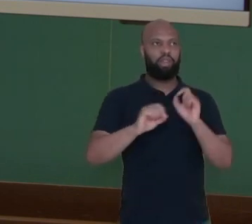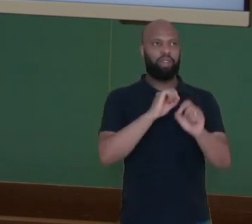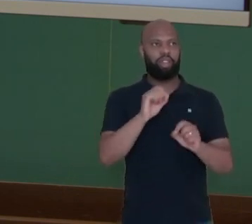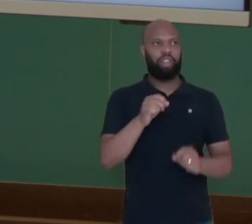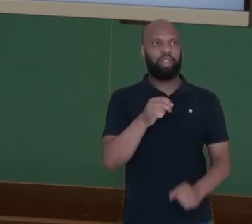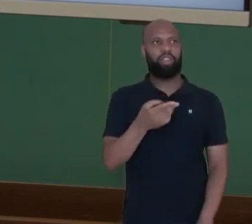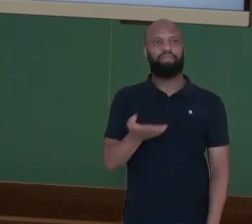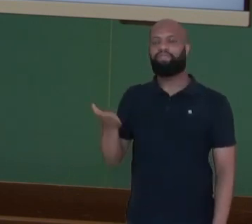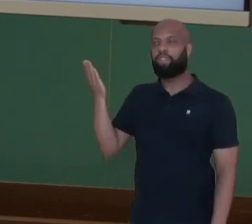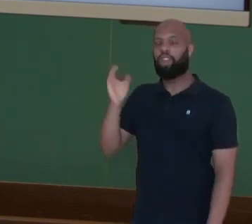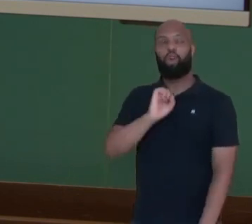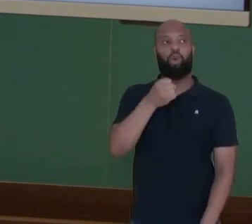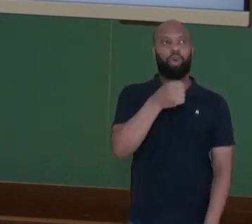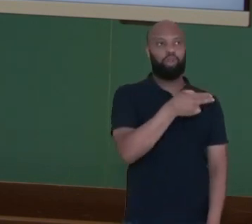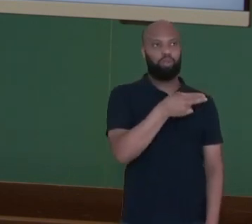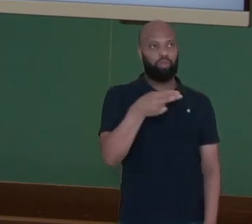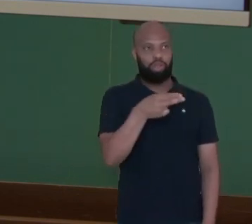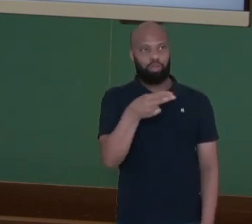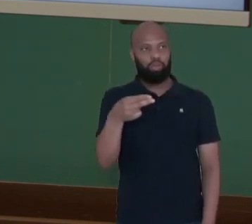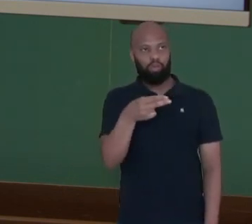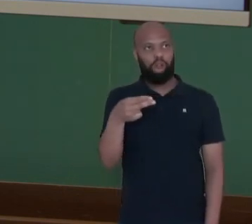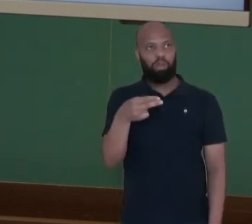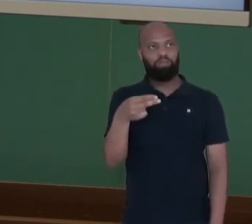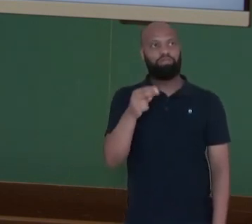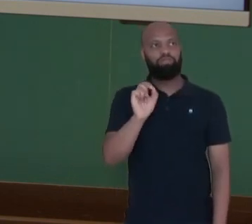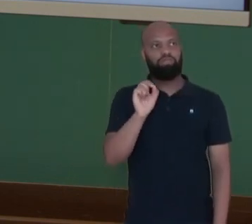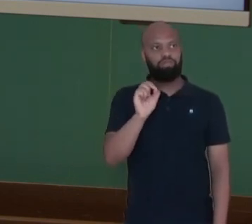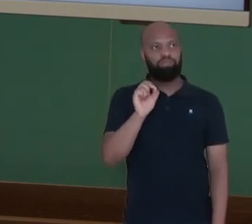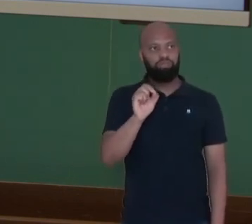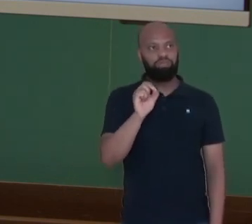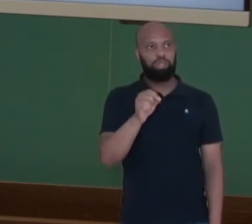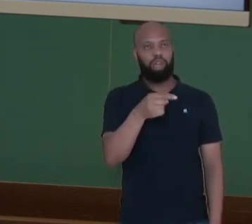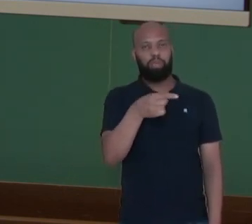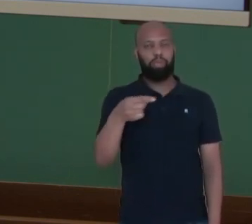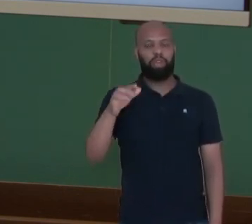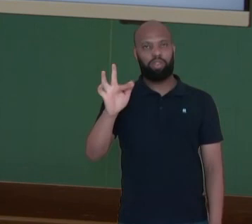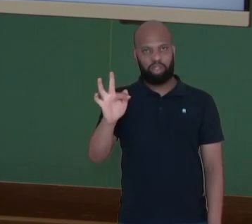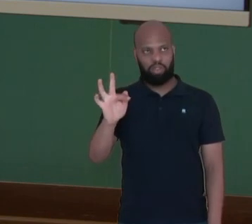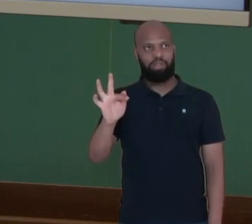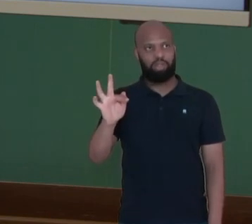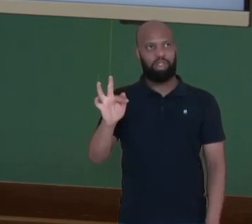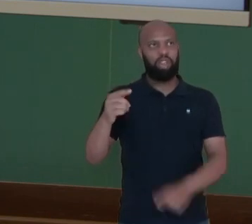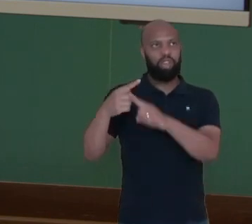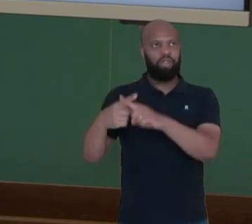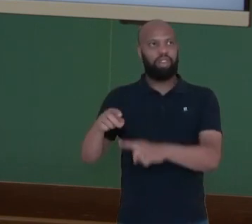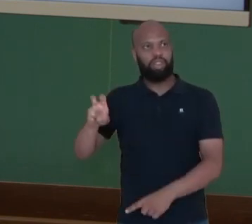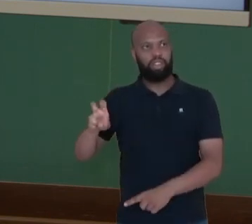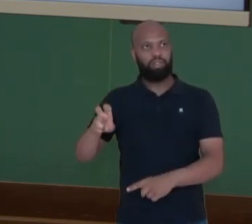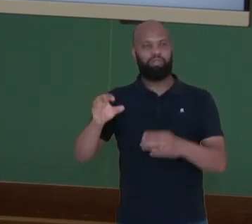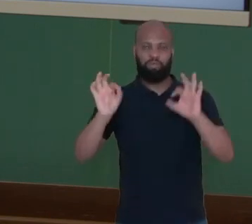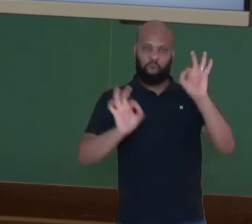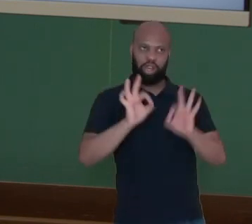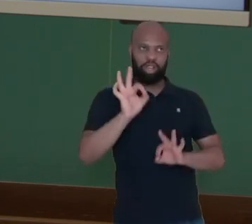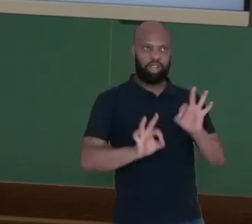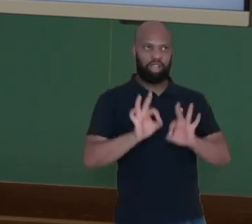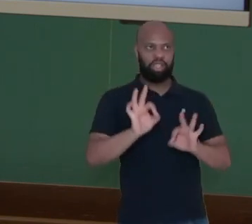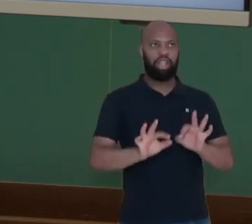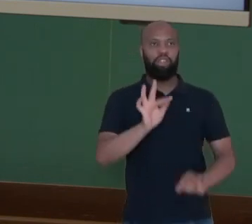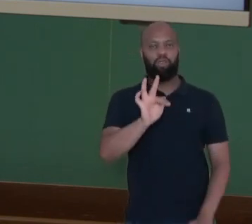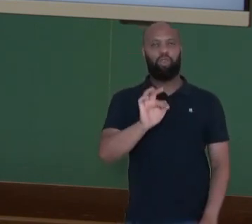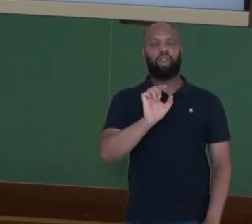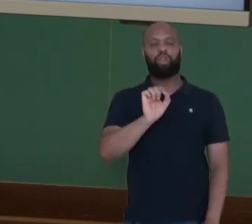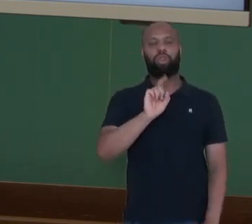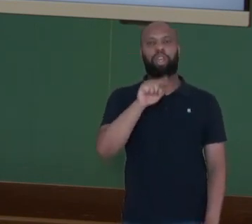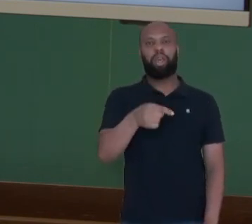o deslocamento 5. Passo dividindo para o outro lado, eu vou achar que a força de atrito é igual menos